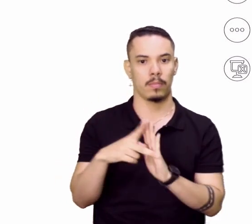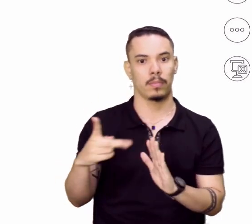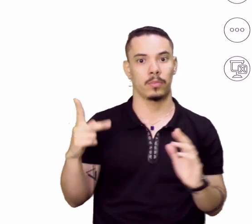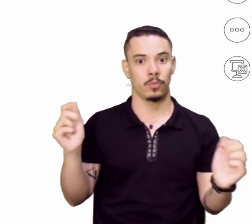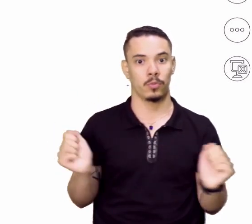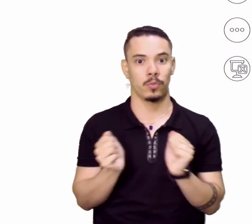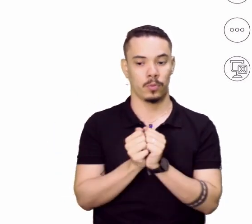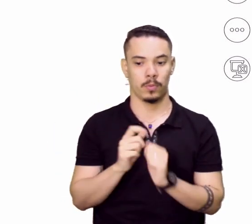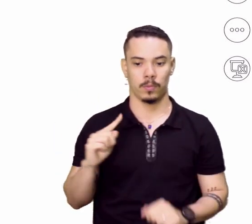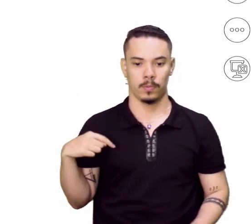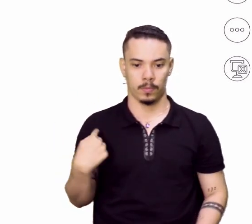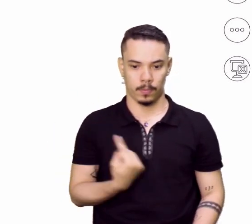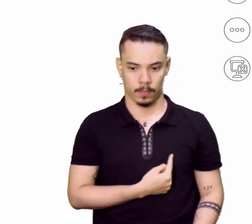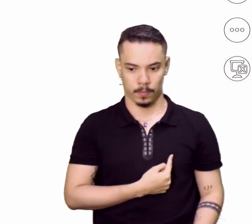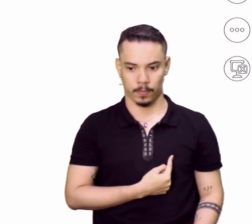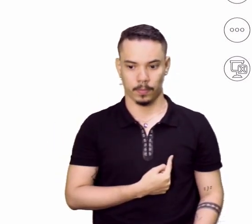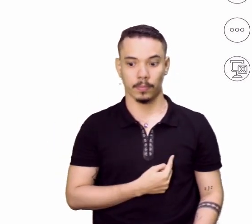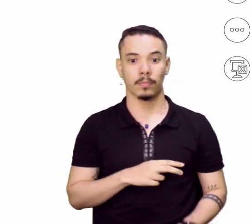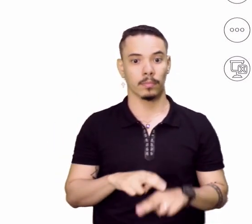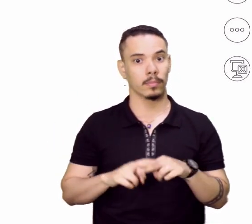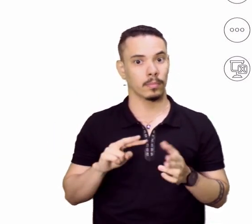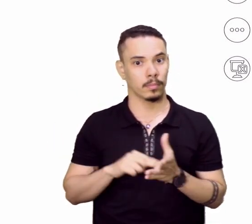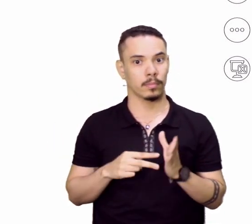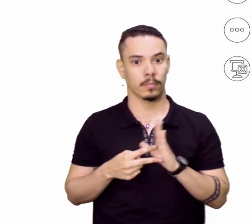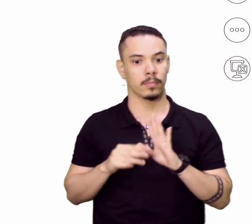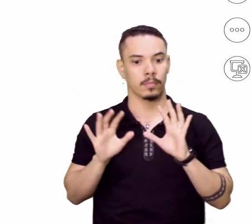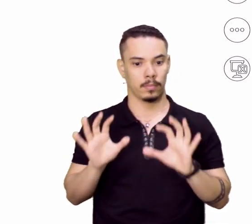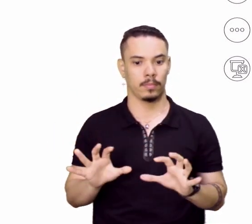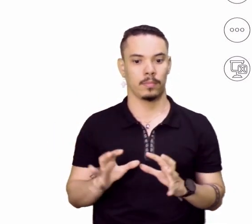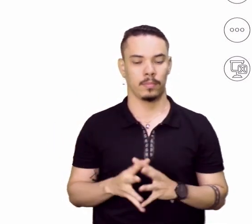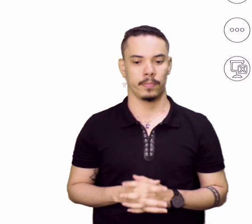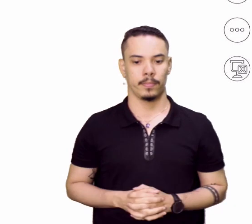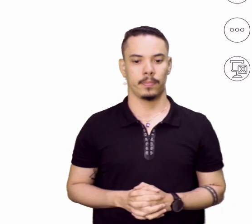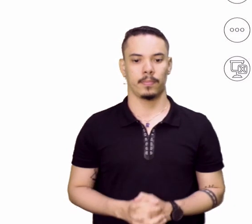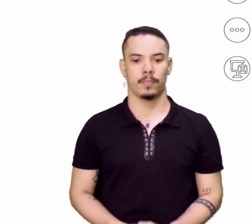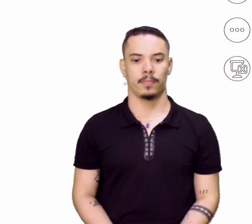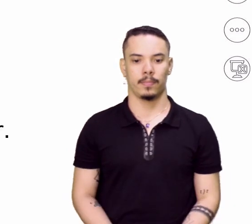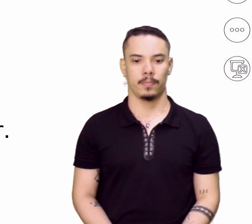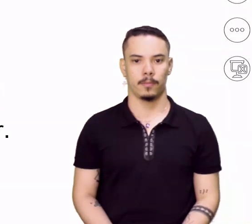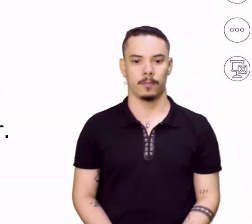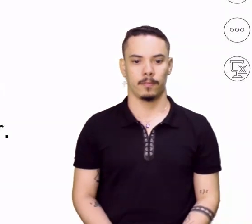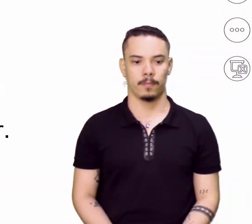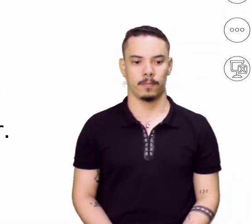conosco. Então, whose vai significar of whom, de quem.